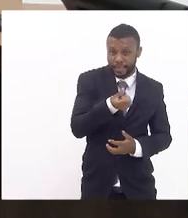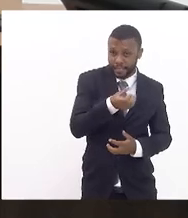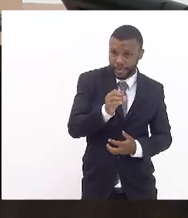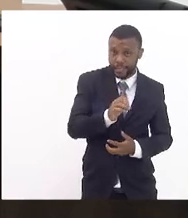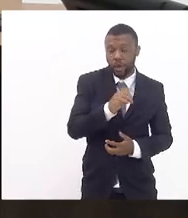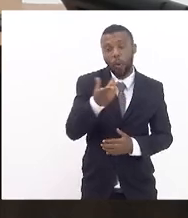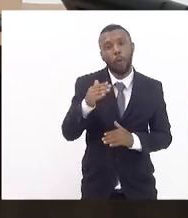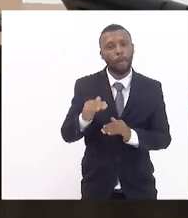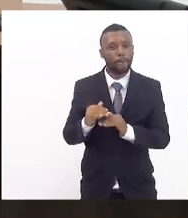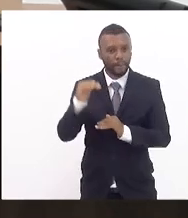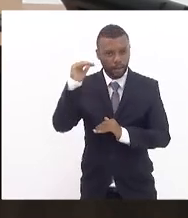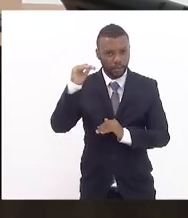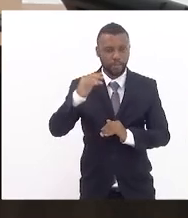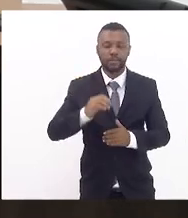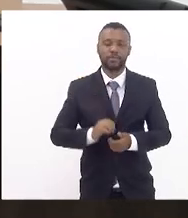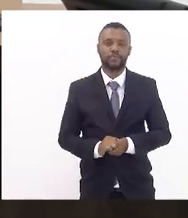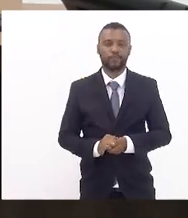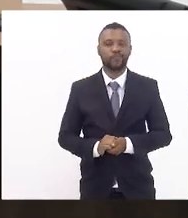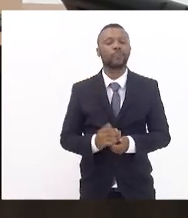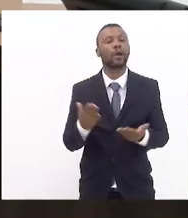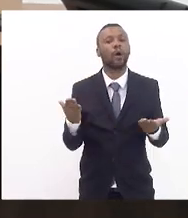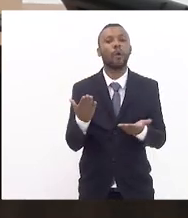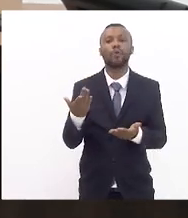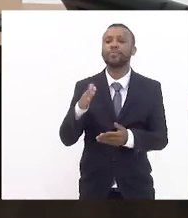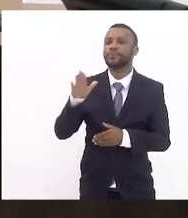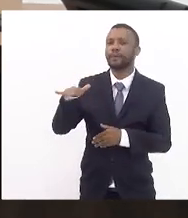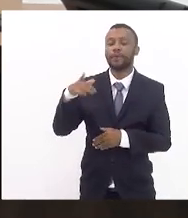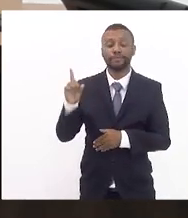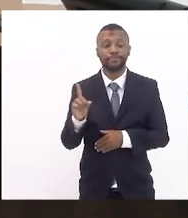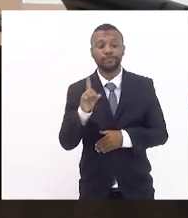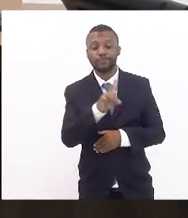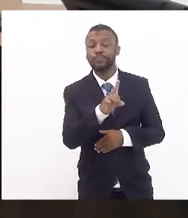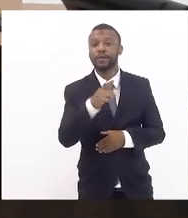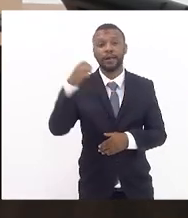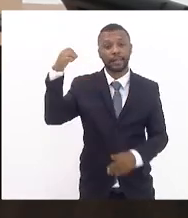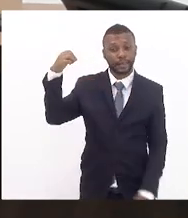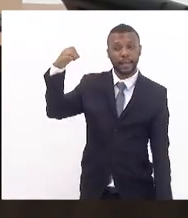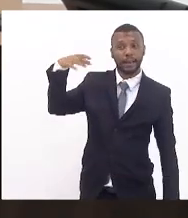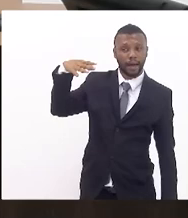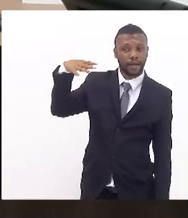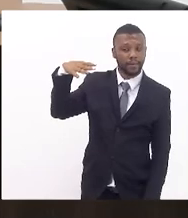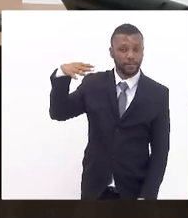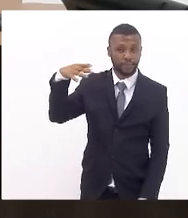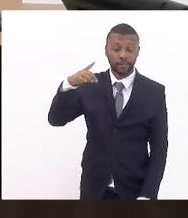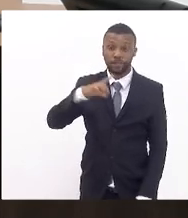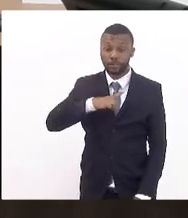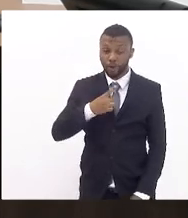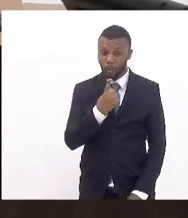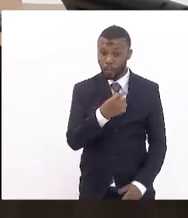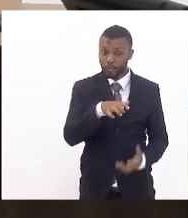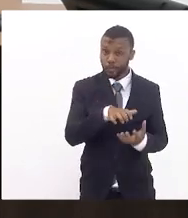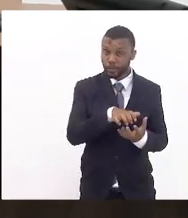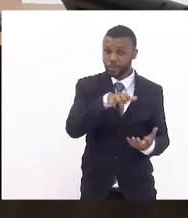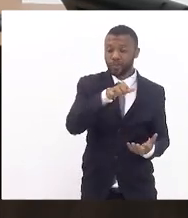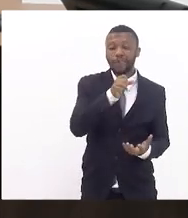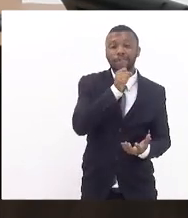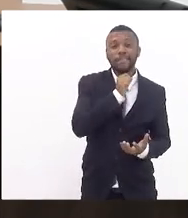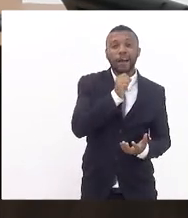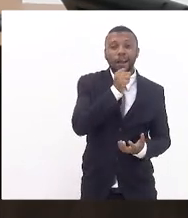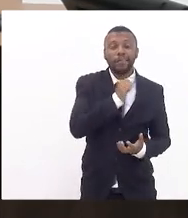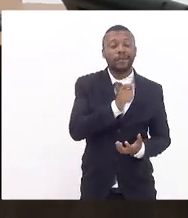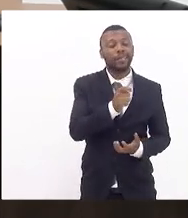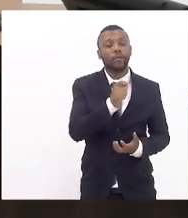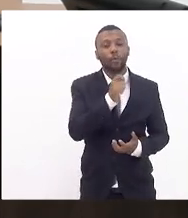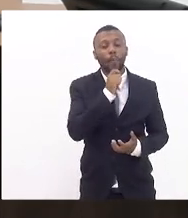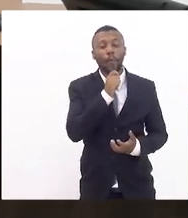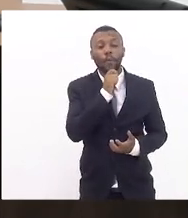Hoje, presidente, eu fui acionada a uma unidade da Light, onde um senhor de idade não teve